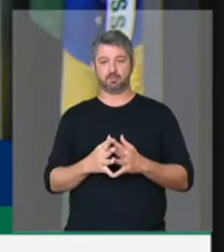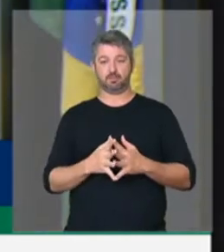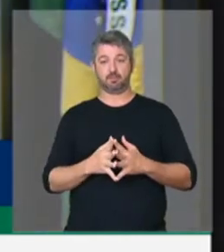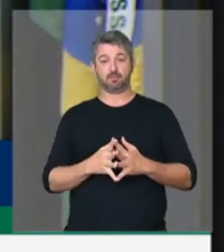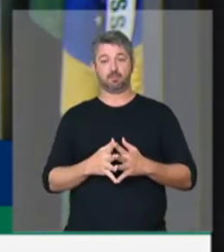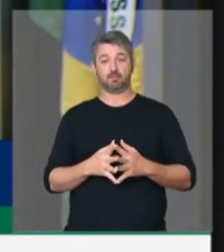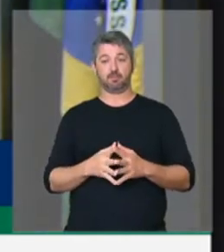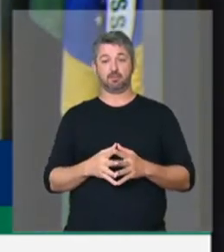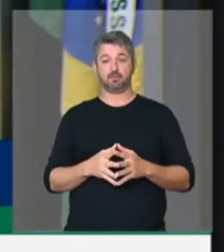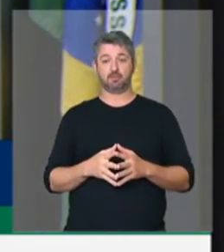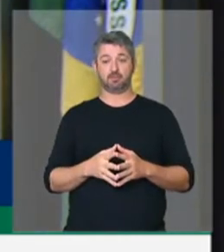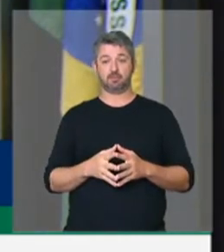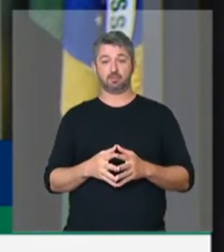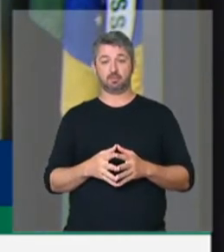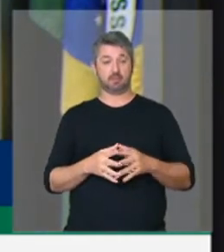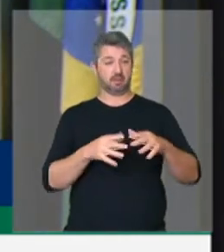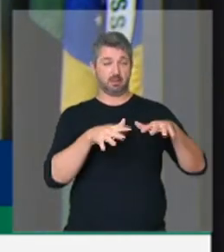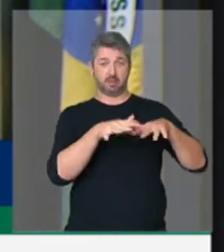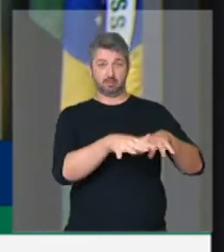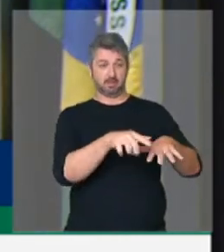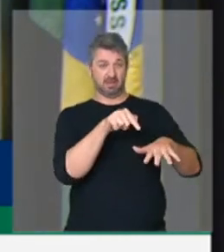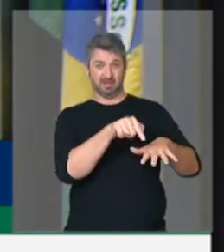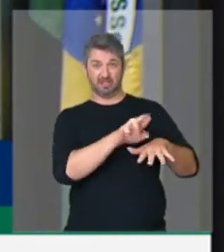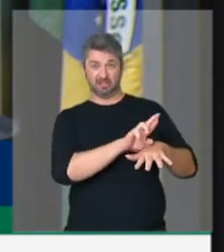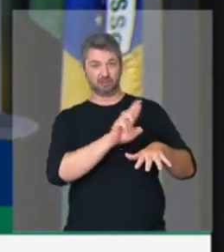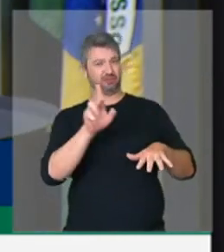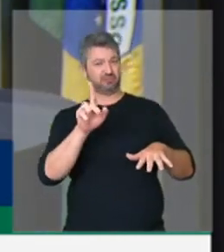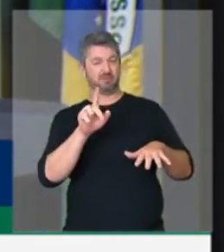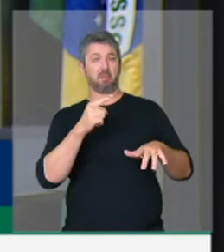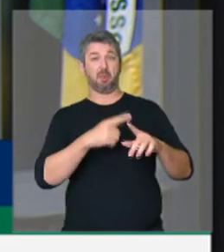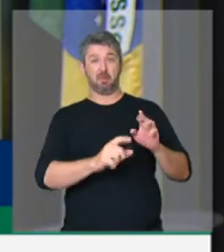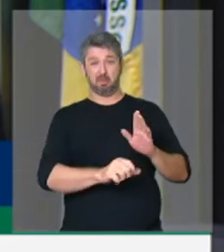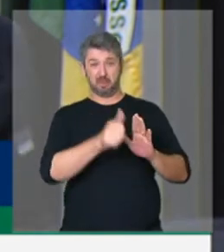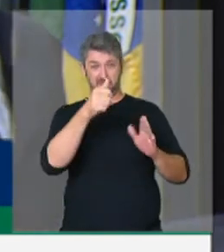Diferentemente dessa manifestação, que não é a primeira